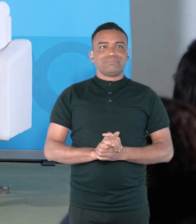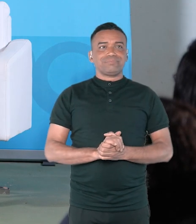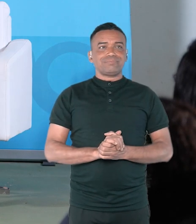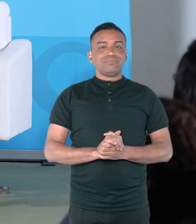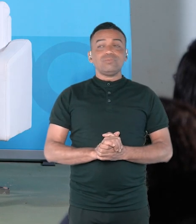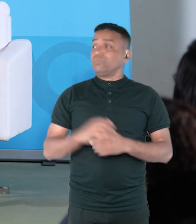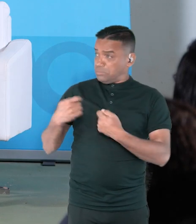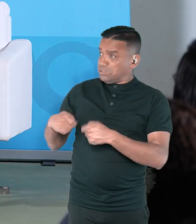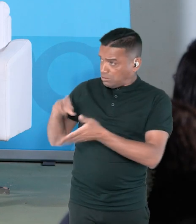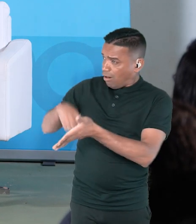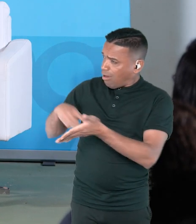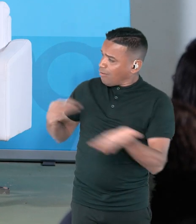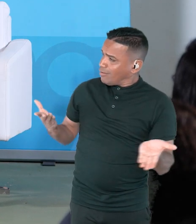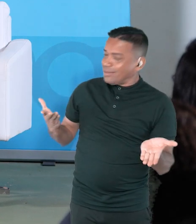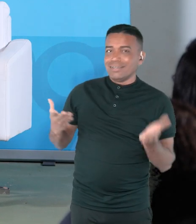Não desistir de ler.